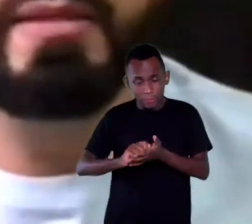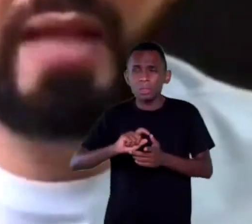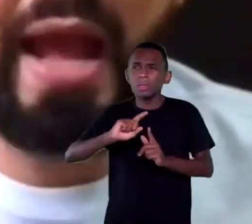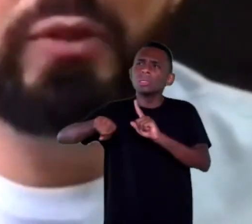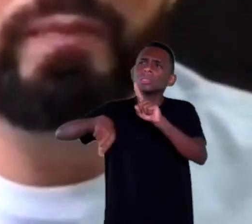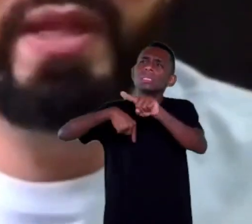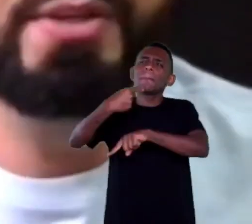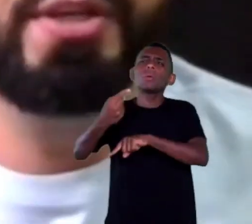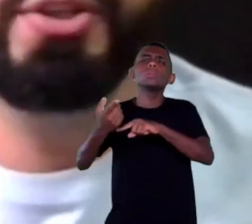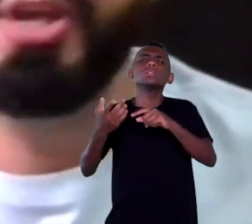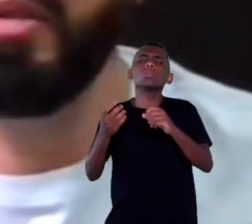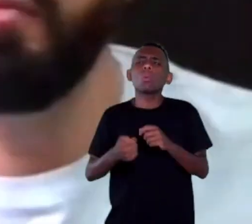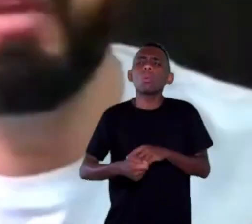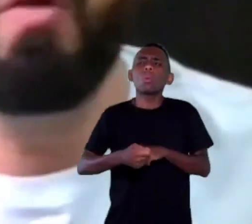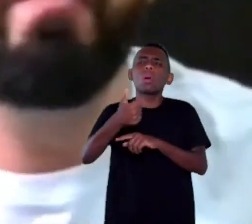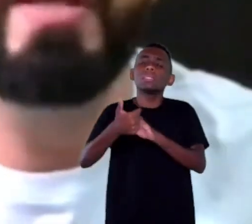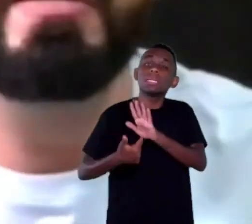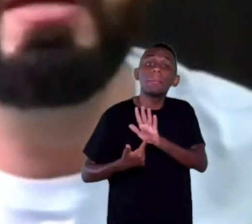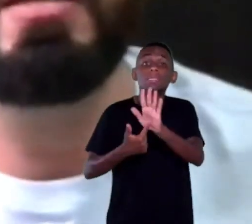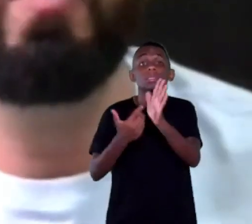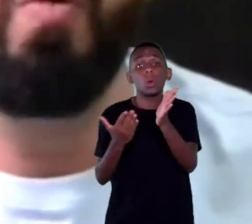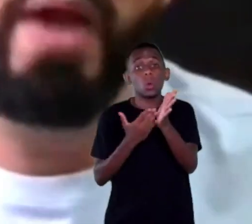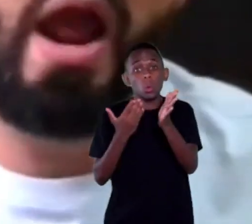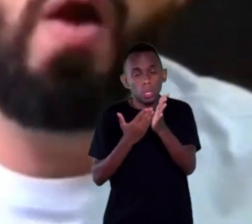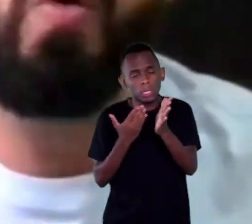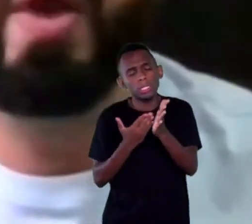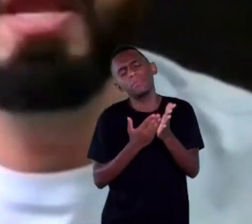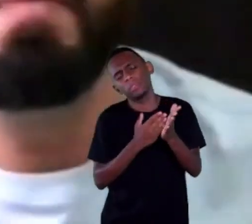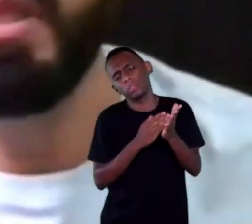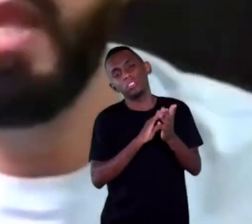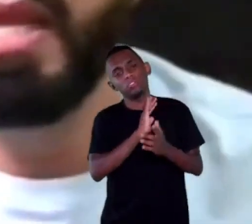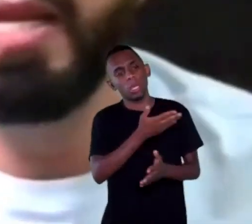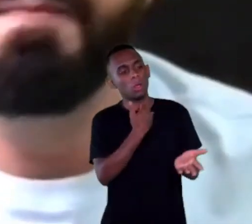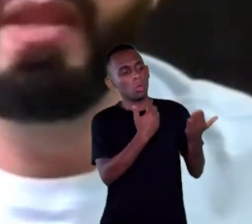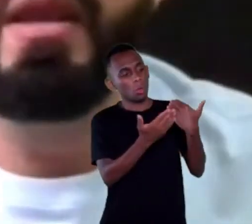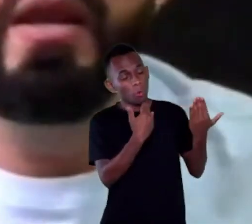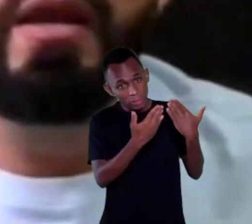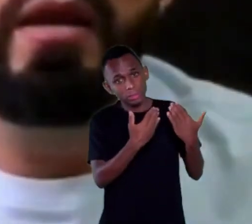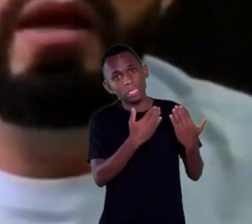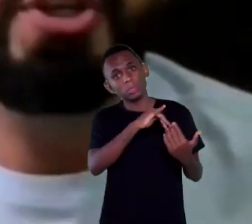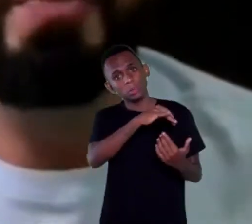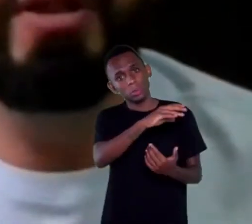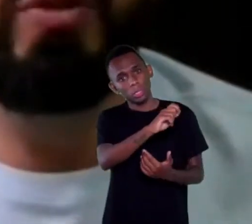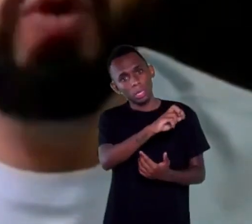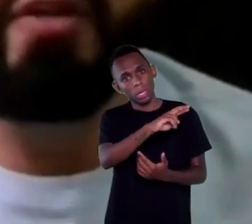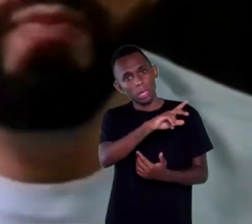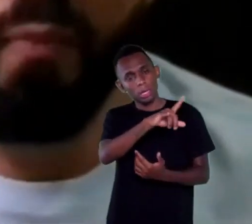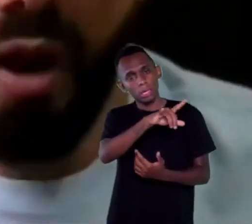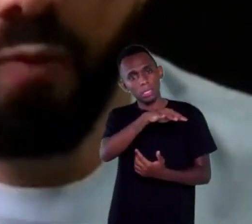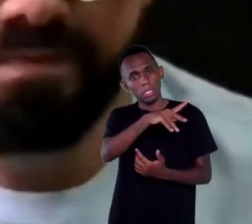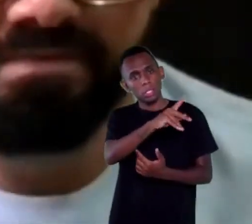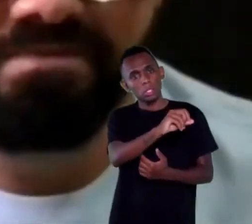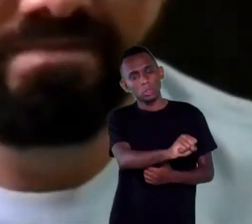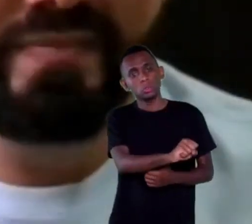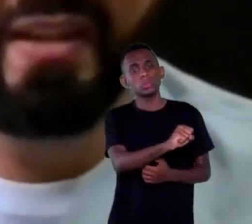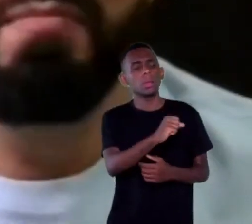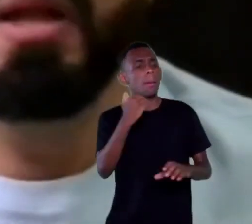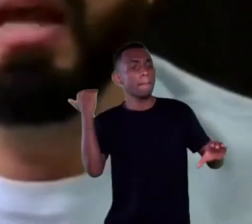ser lançado, e a gente já vinha conversando com o Brau, com a equipe dele, a gente mandou o livro para o